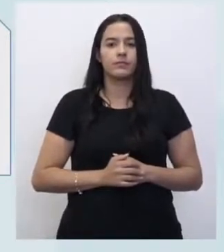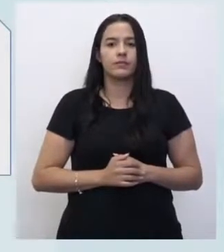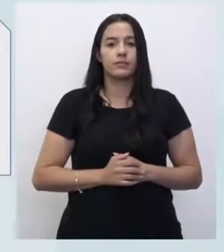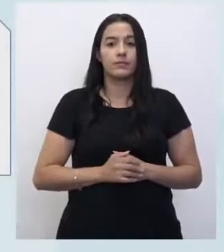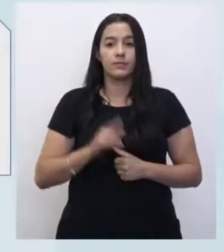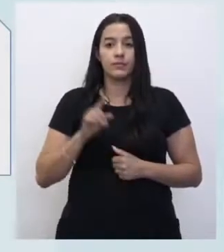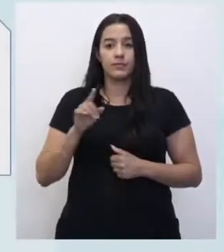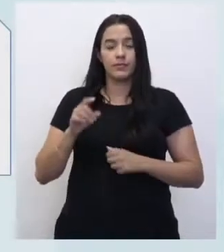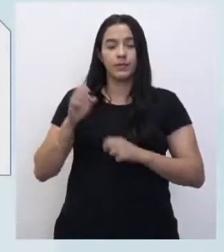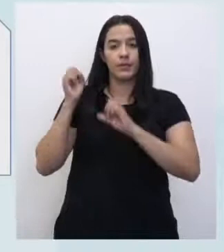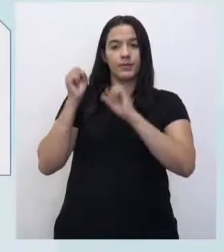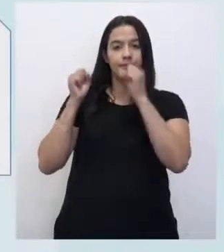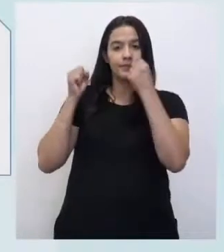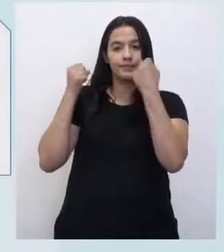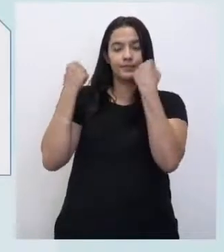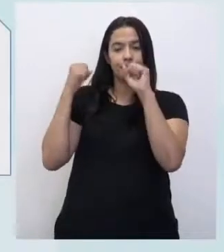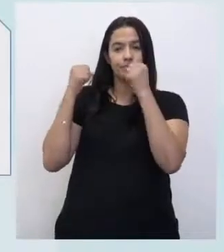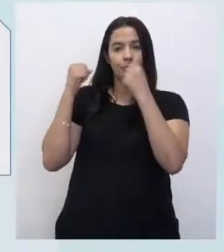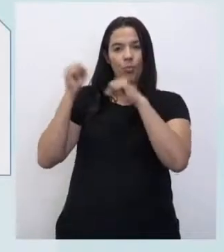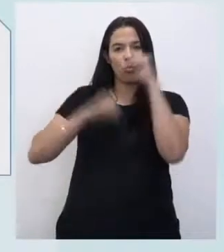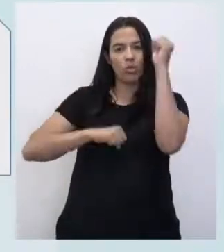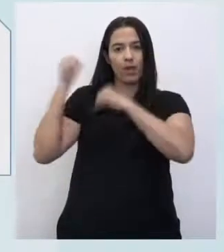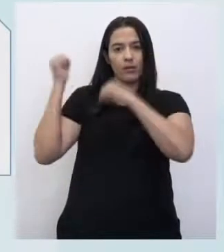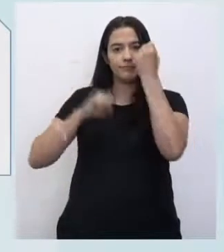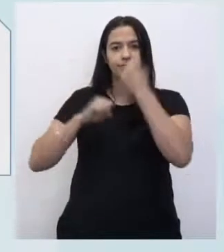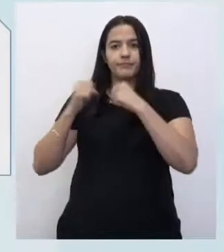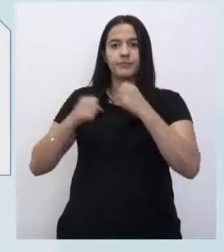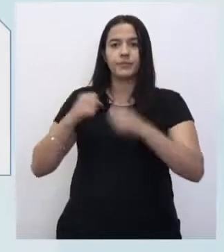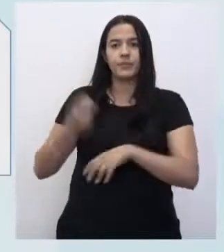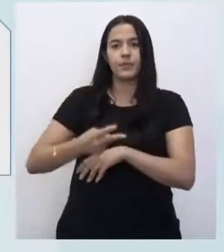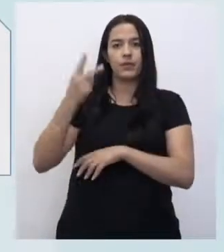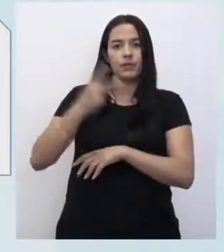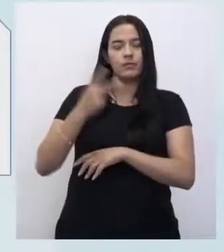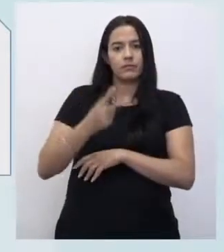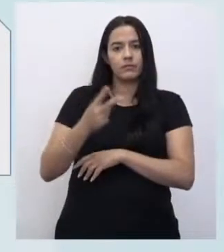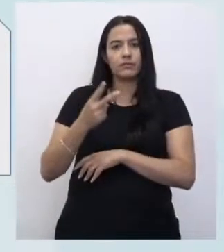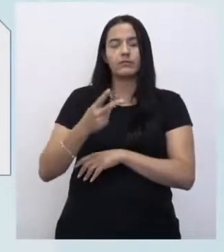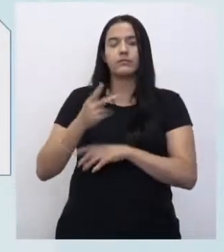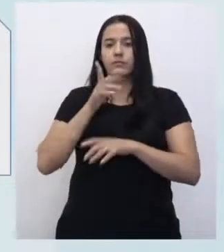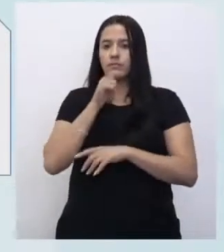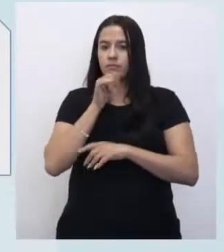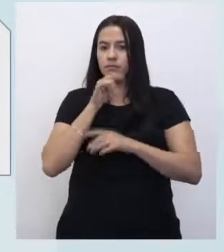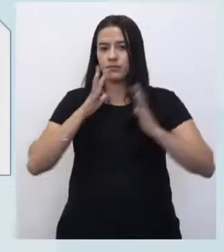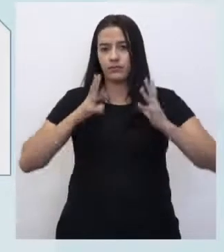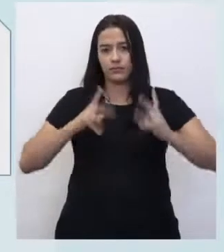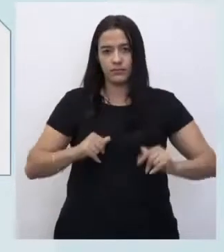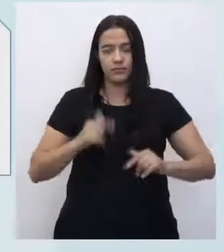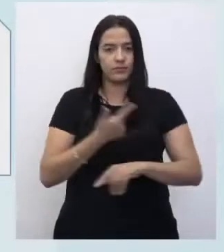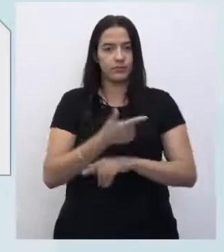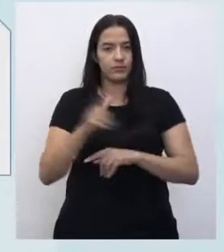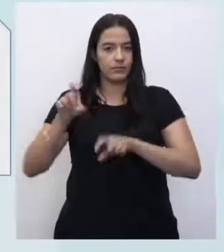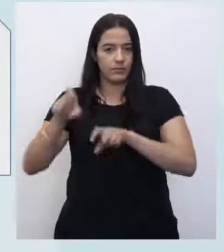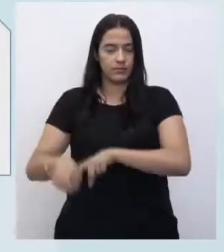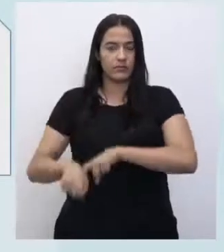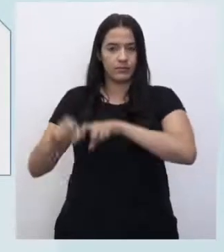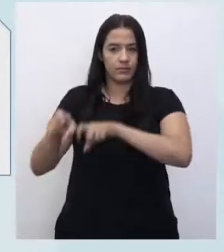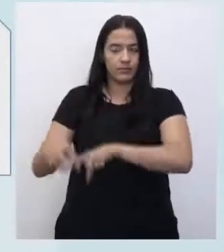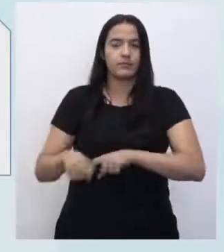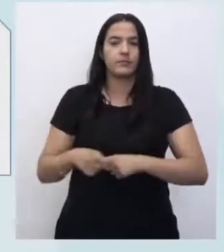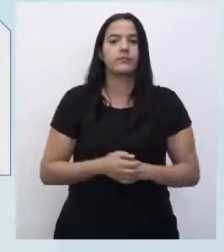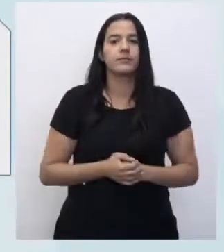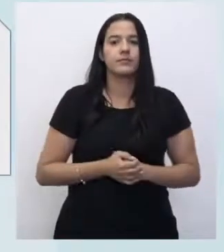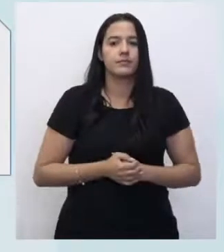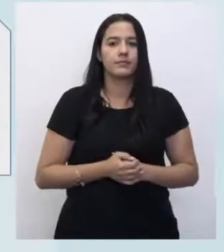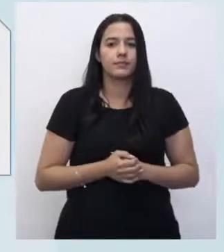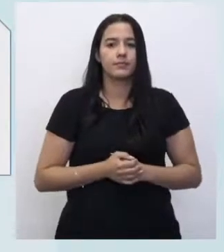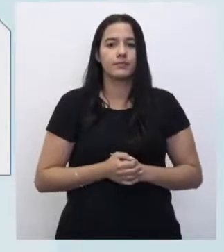indústria têxtil hoje é a segunda maior poluidora de água limpa depois da agricultura. And many fashion companies